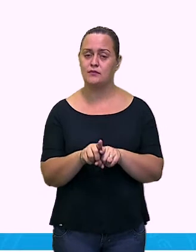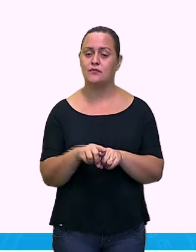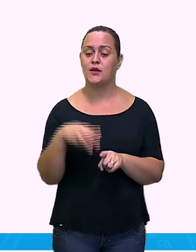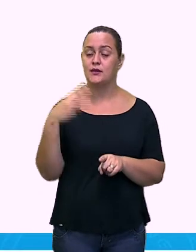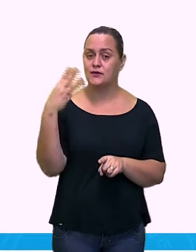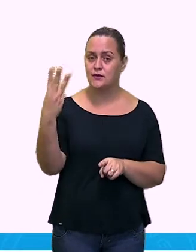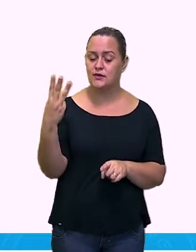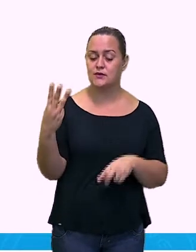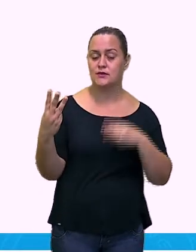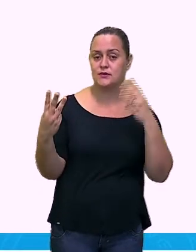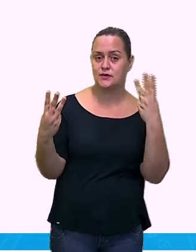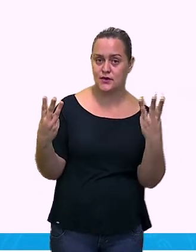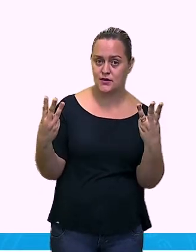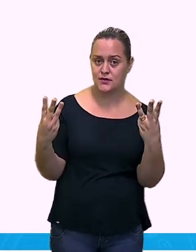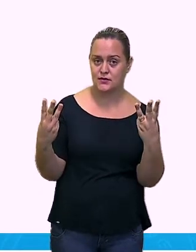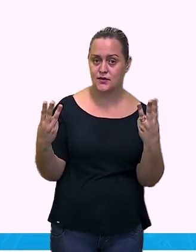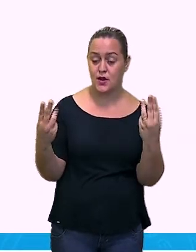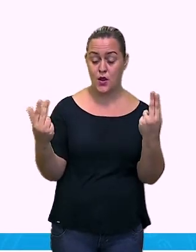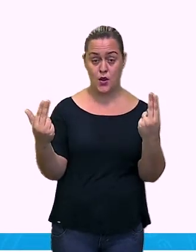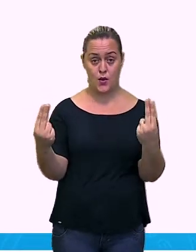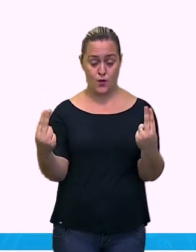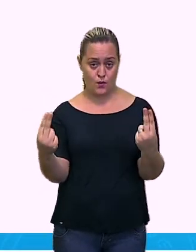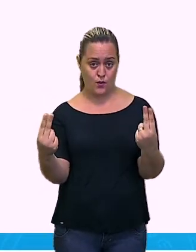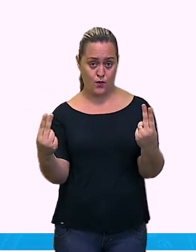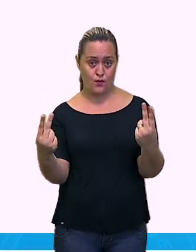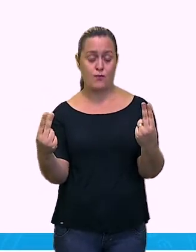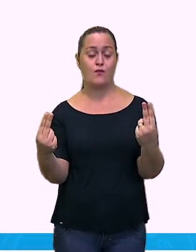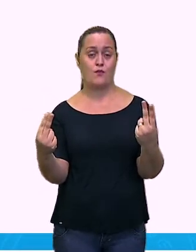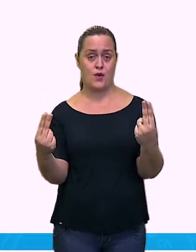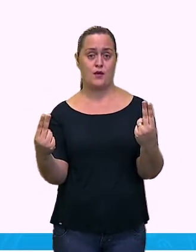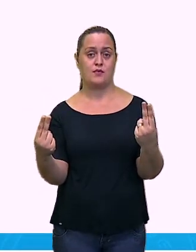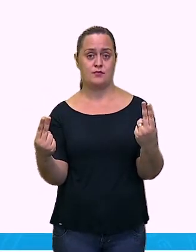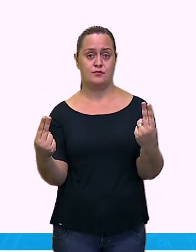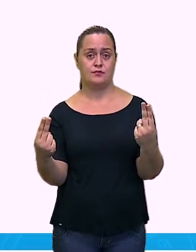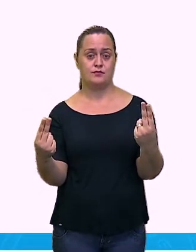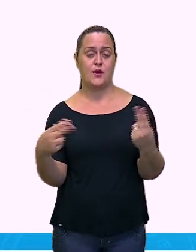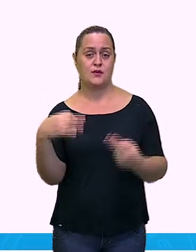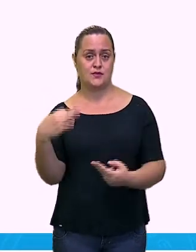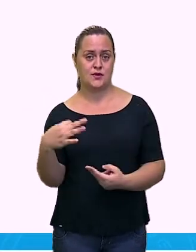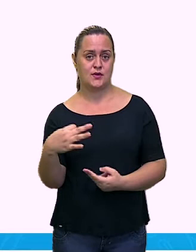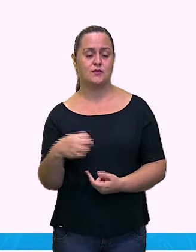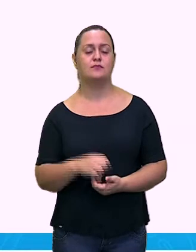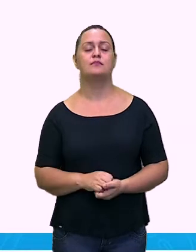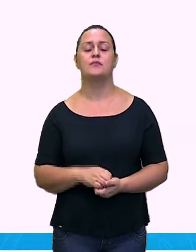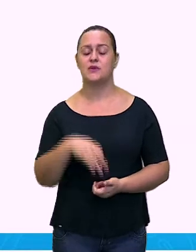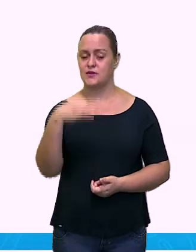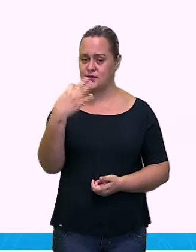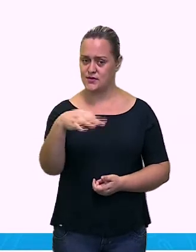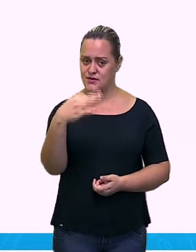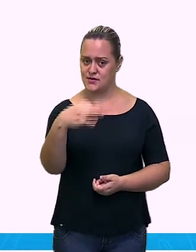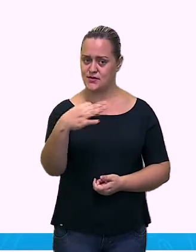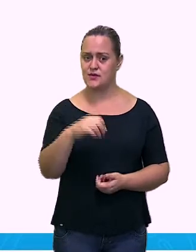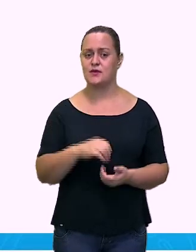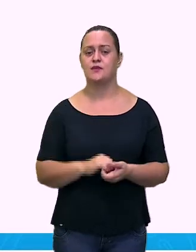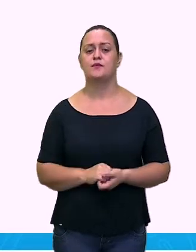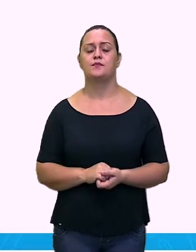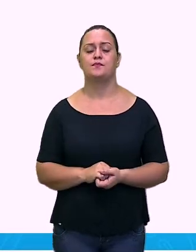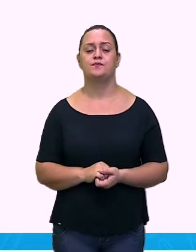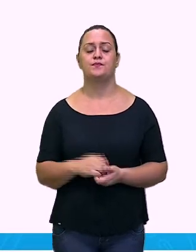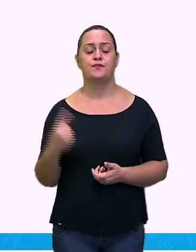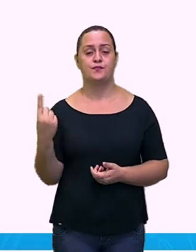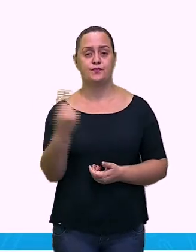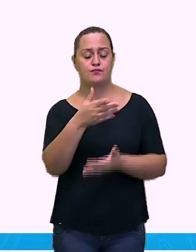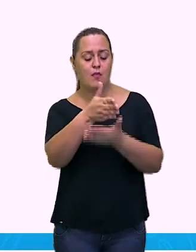deu três e três as duas metades deram três então está correta a nossa nossa